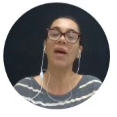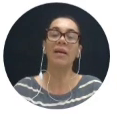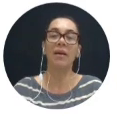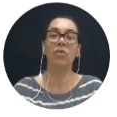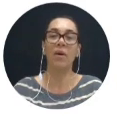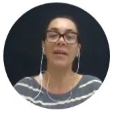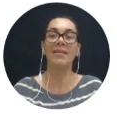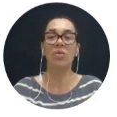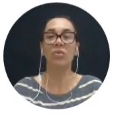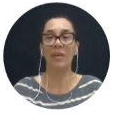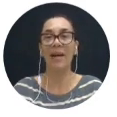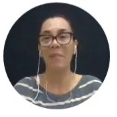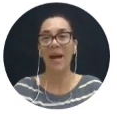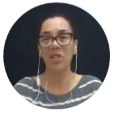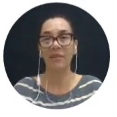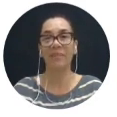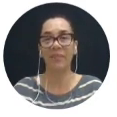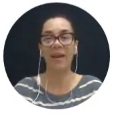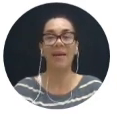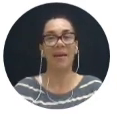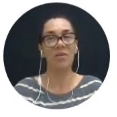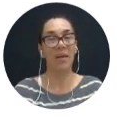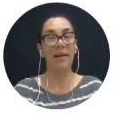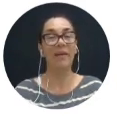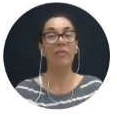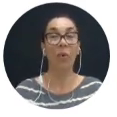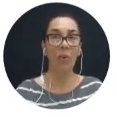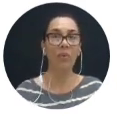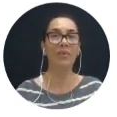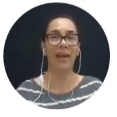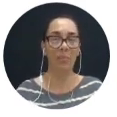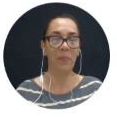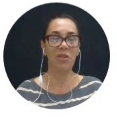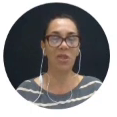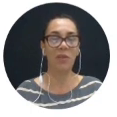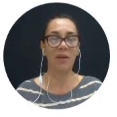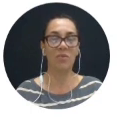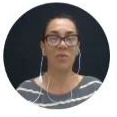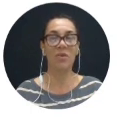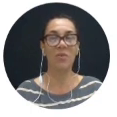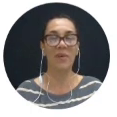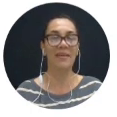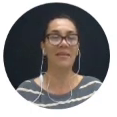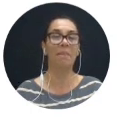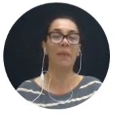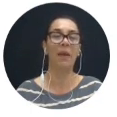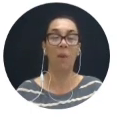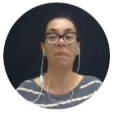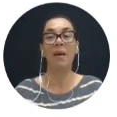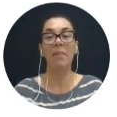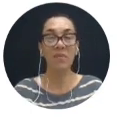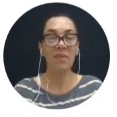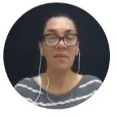gente não vai tocar nesse assunto da gramática, né? Isso ainda leva um longo tempo para a gente poder construir isso com eles.